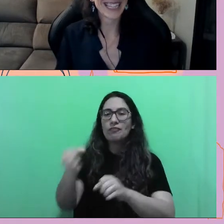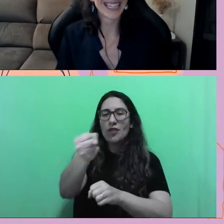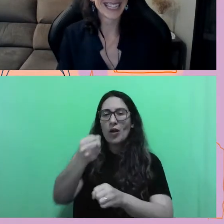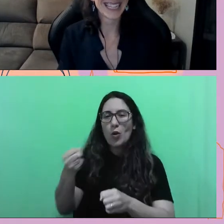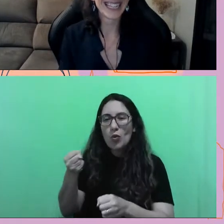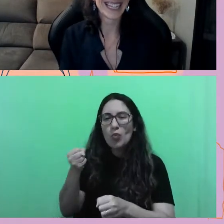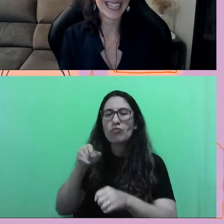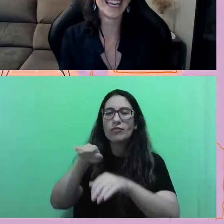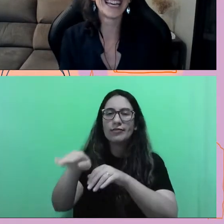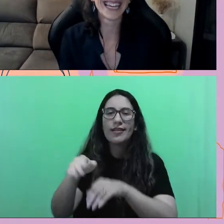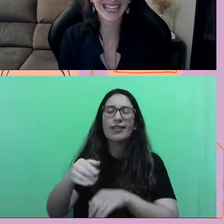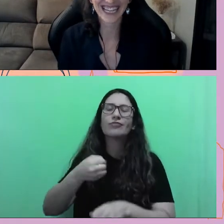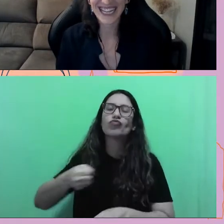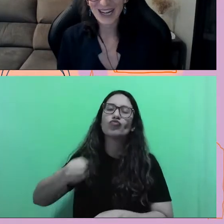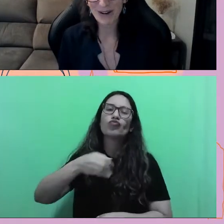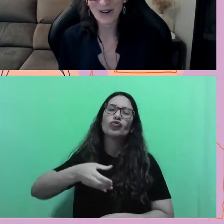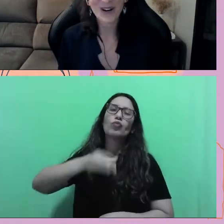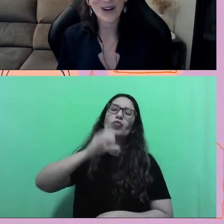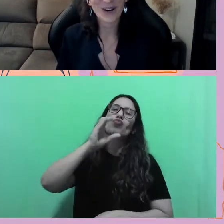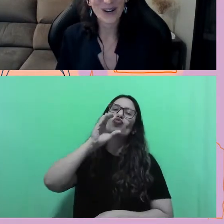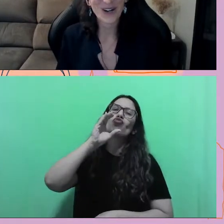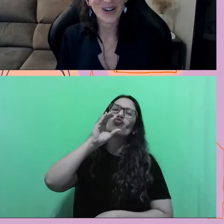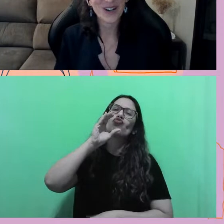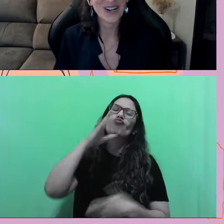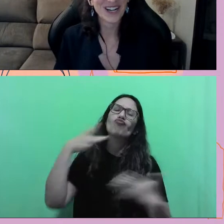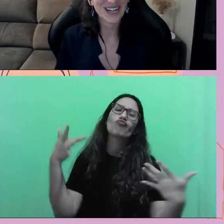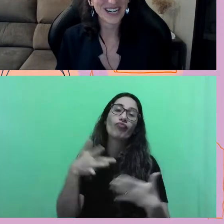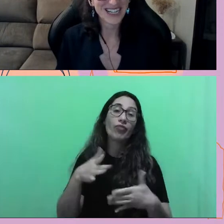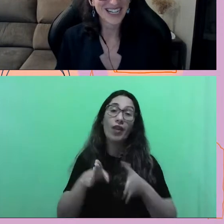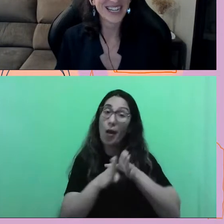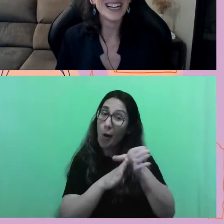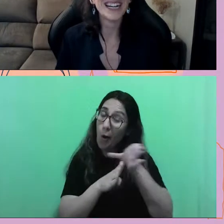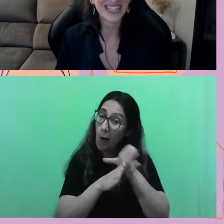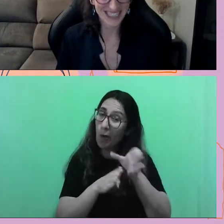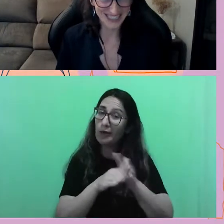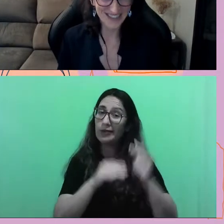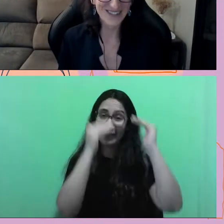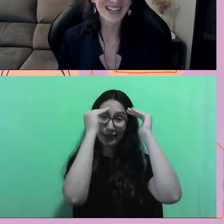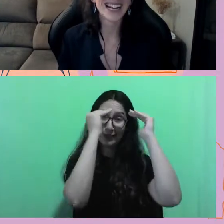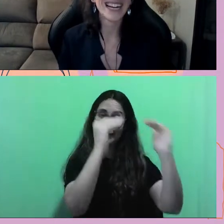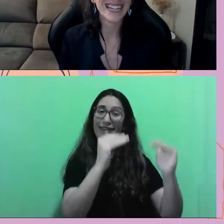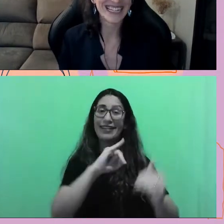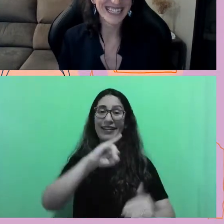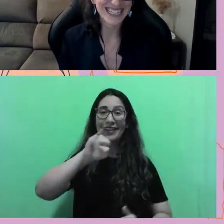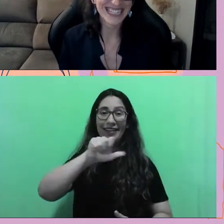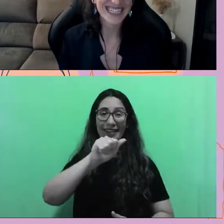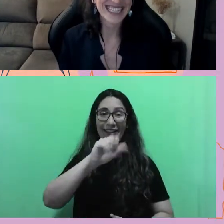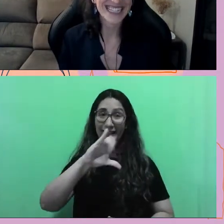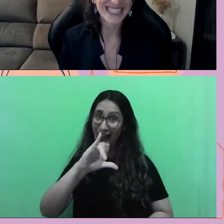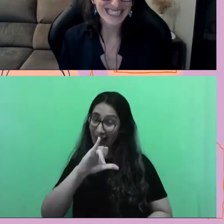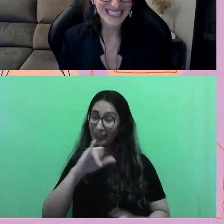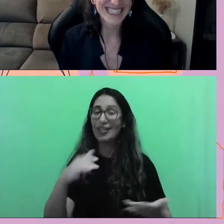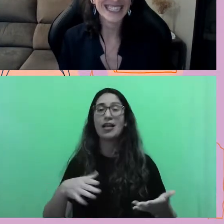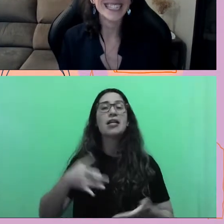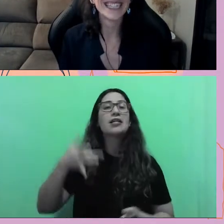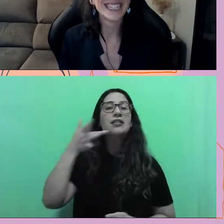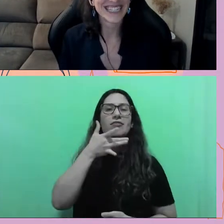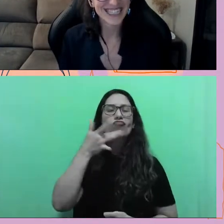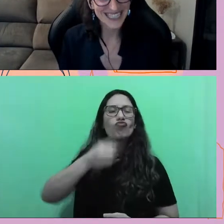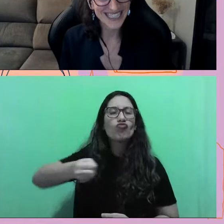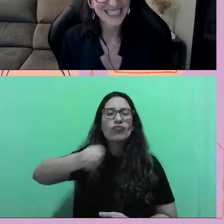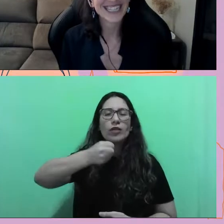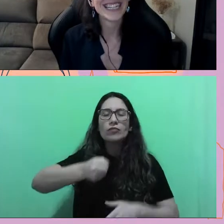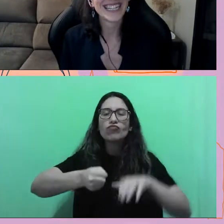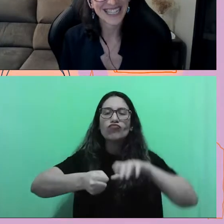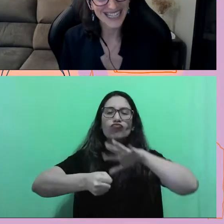igual um bebezinho. E segui os conselhos da nossa cervejeira aí, né? Não é? Só para degustar, sentir os